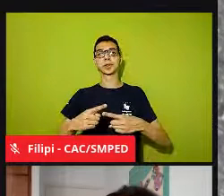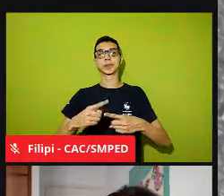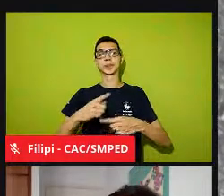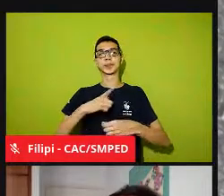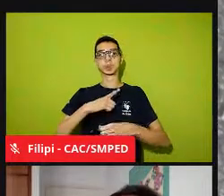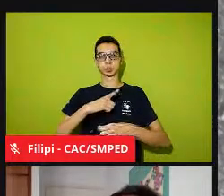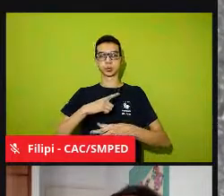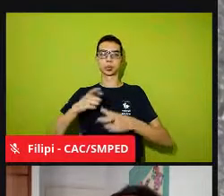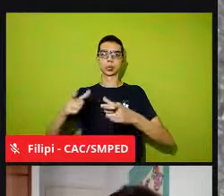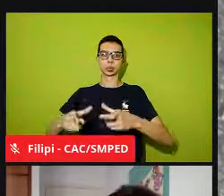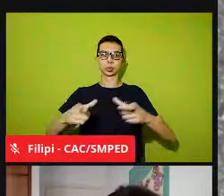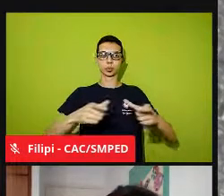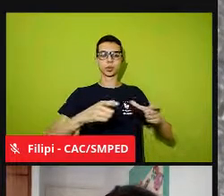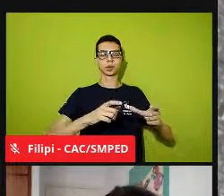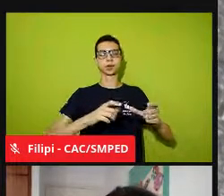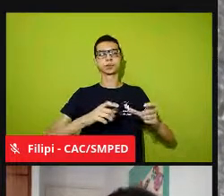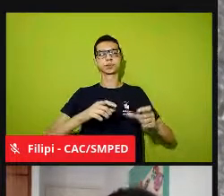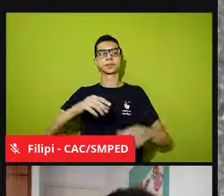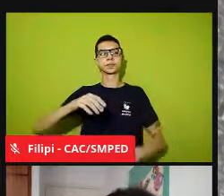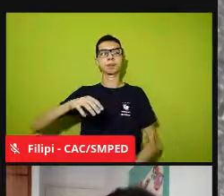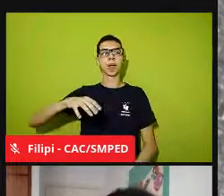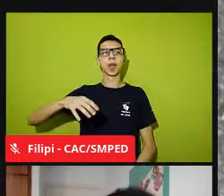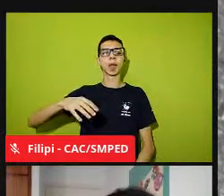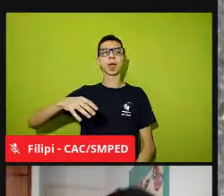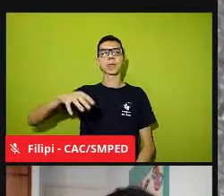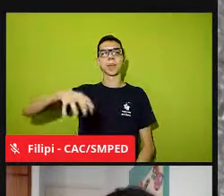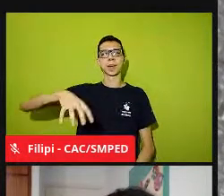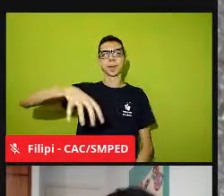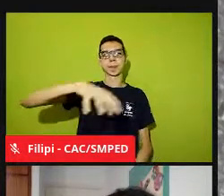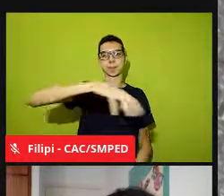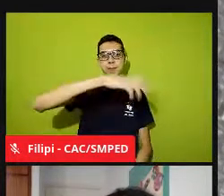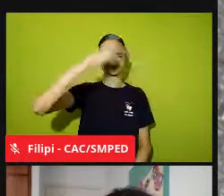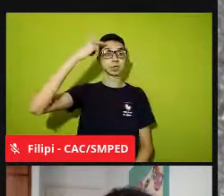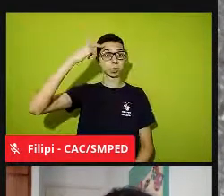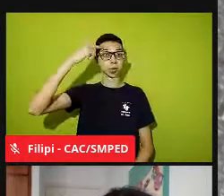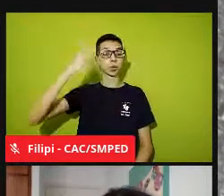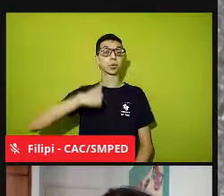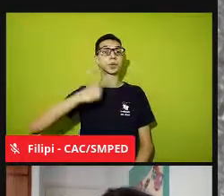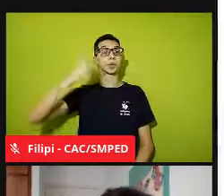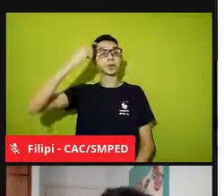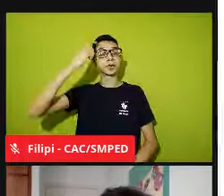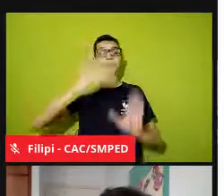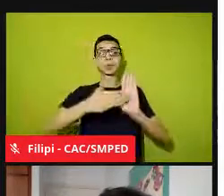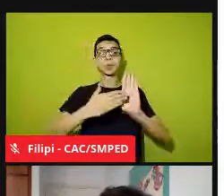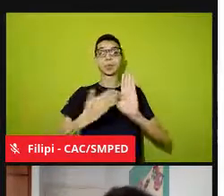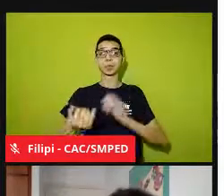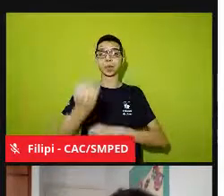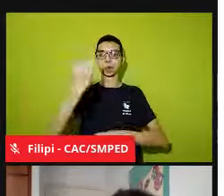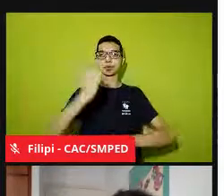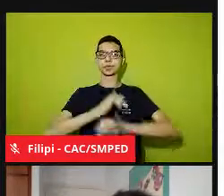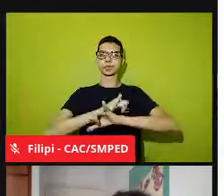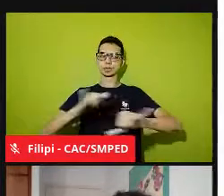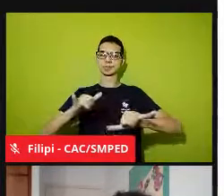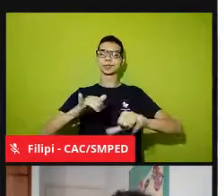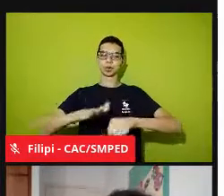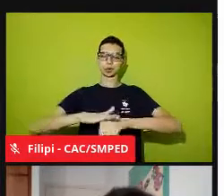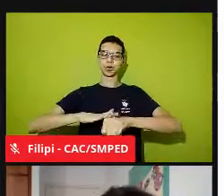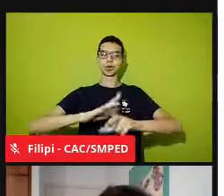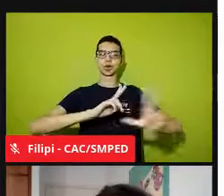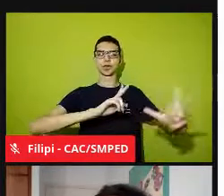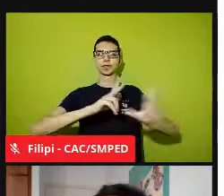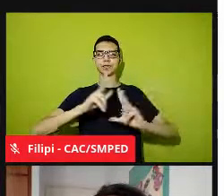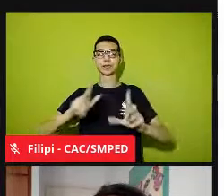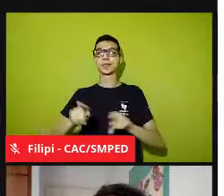colocados na cidade de São Paulo, eu achei que era uma proposta interessante de trazer aqui para a gente conversar, né? Mais ou menos a cara